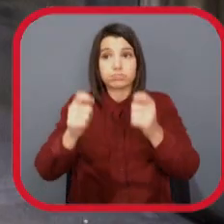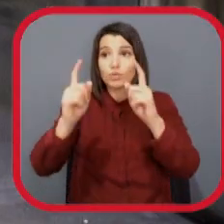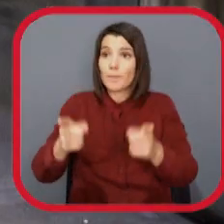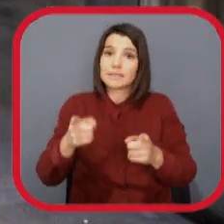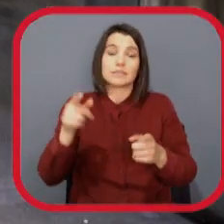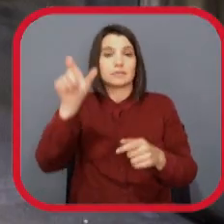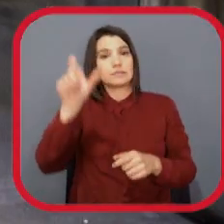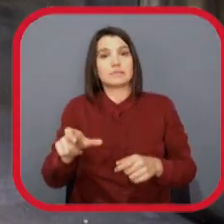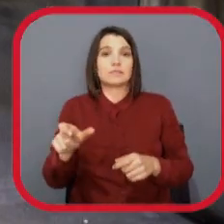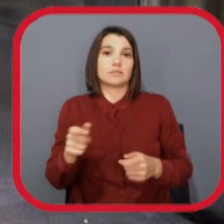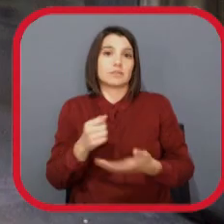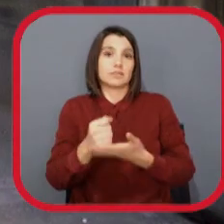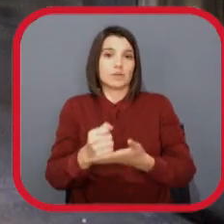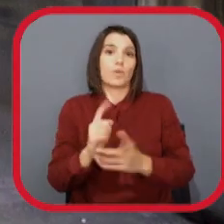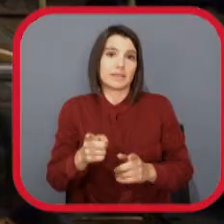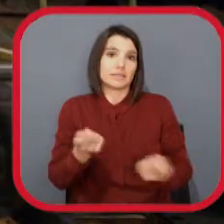dia.